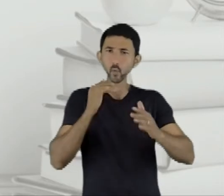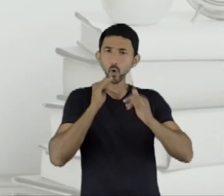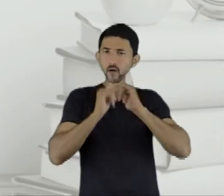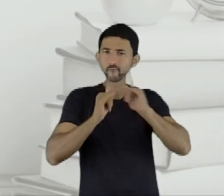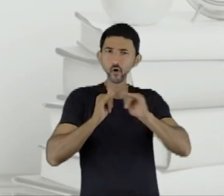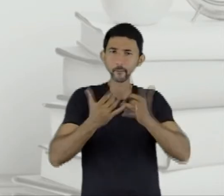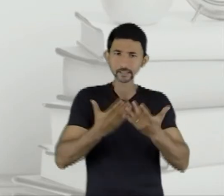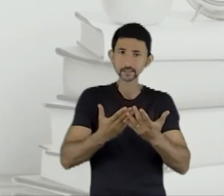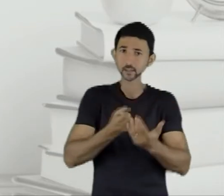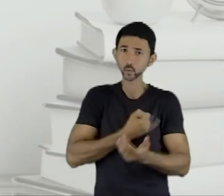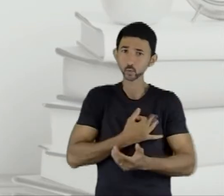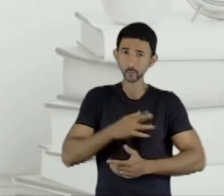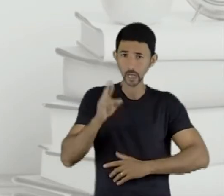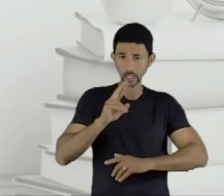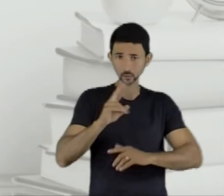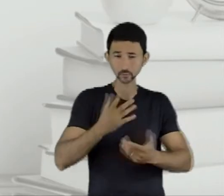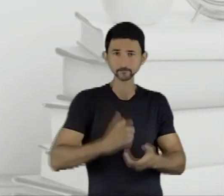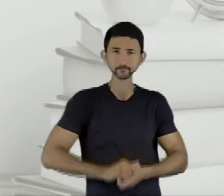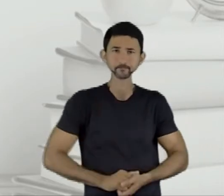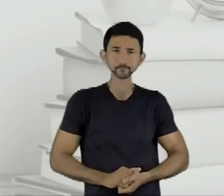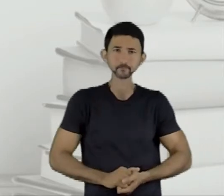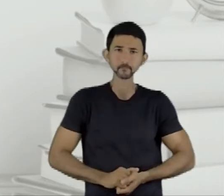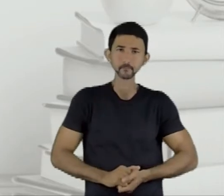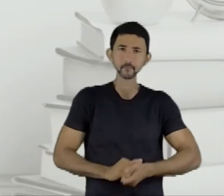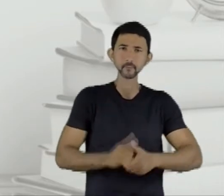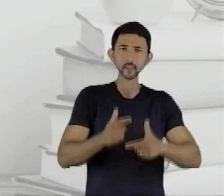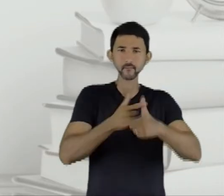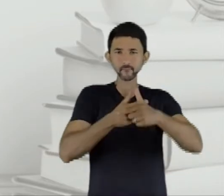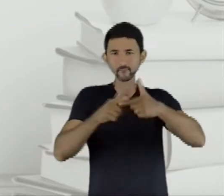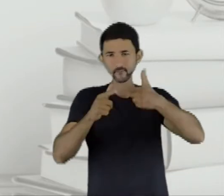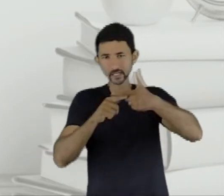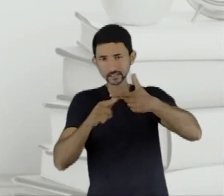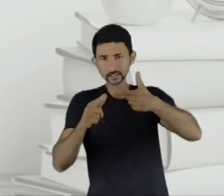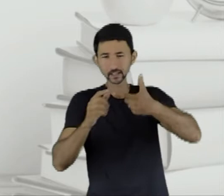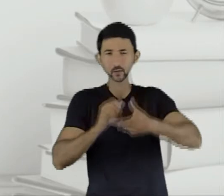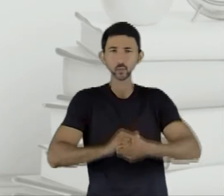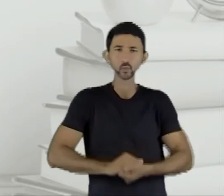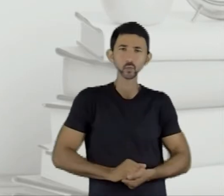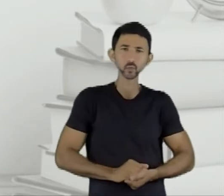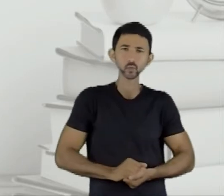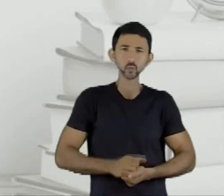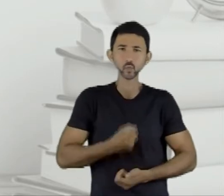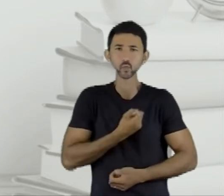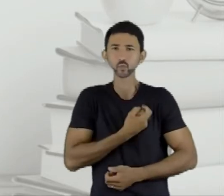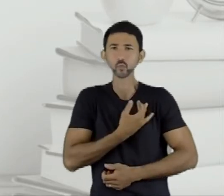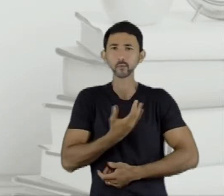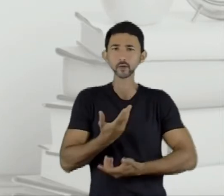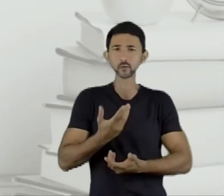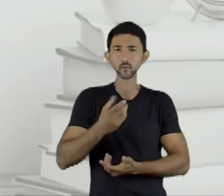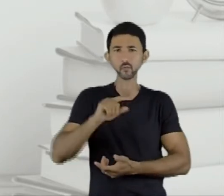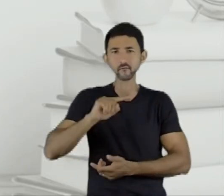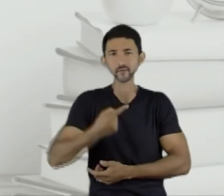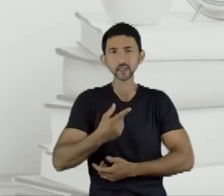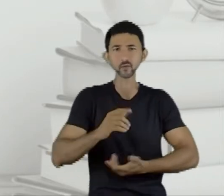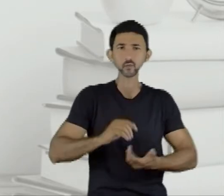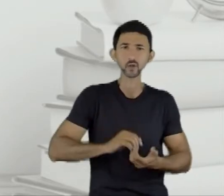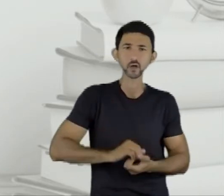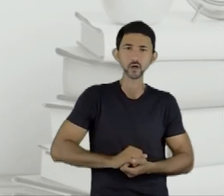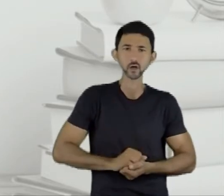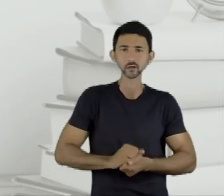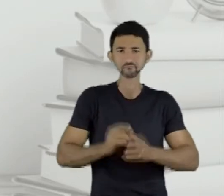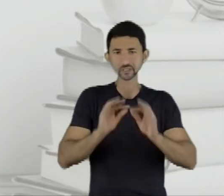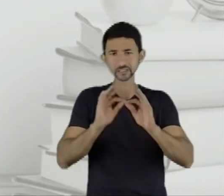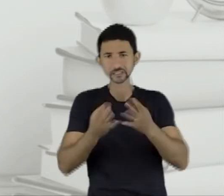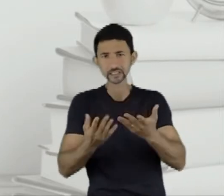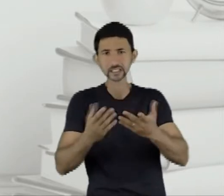informação dos números racionais. É passado como fração, é passado com número com vírgula, dízimas periódicas